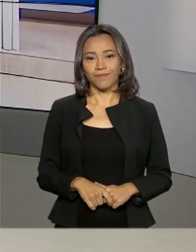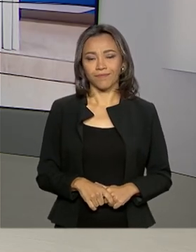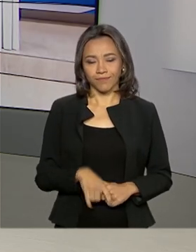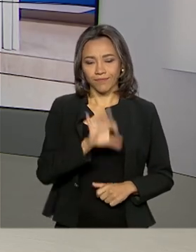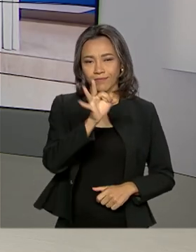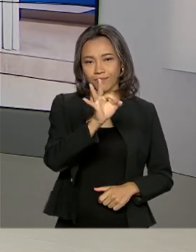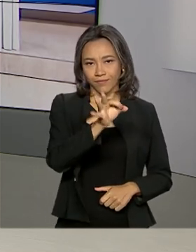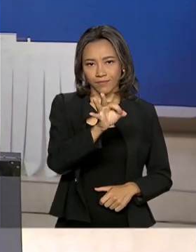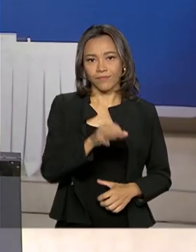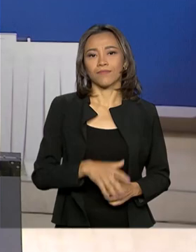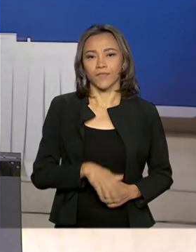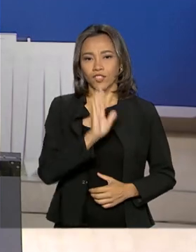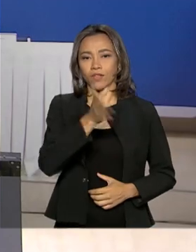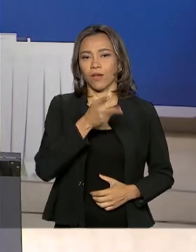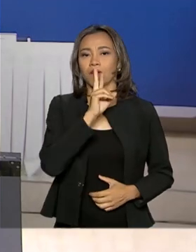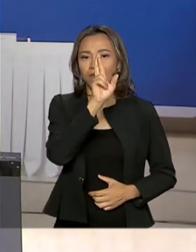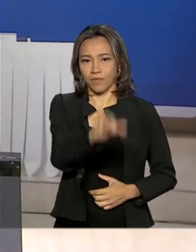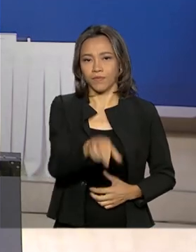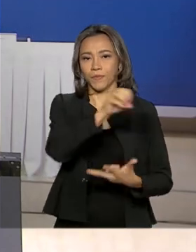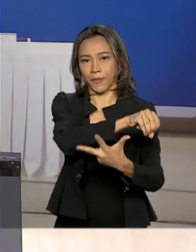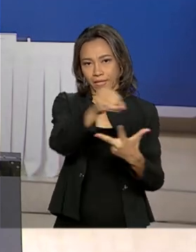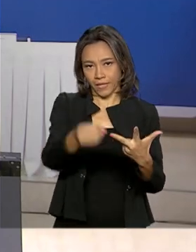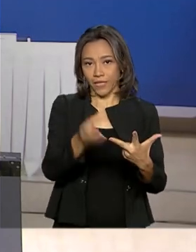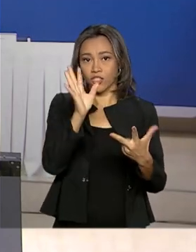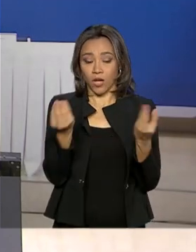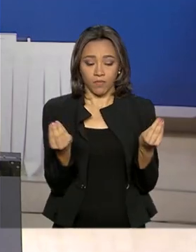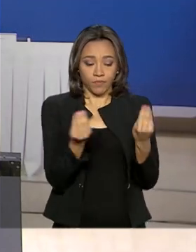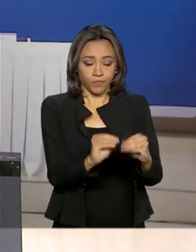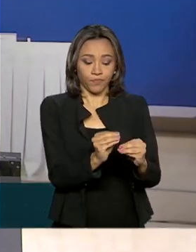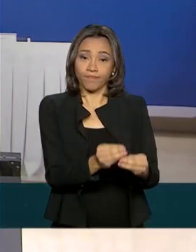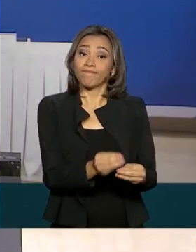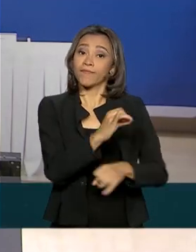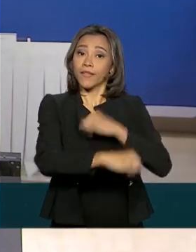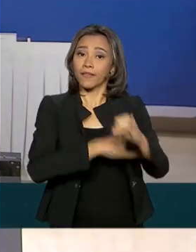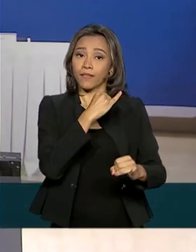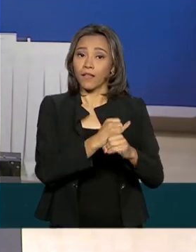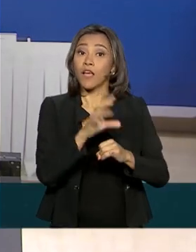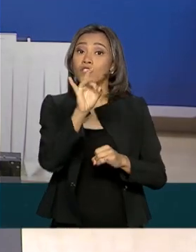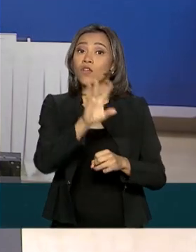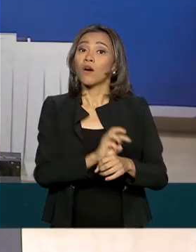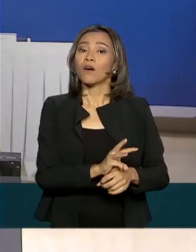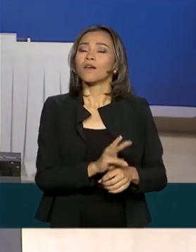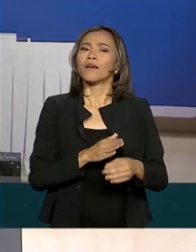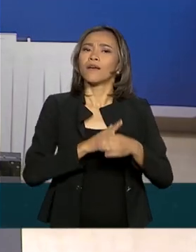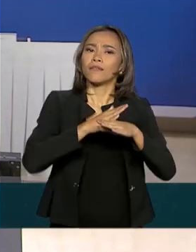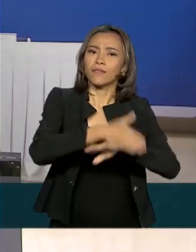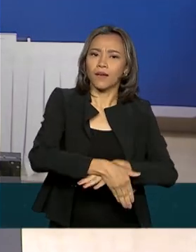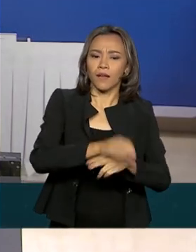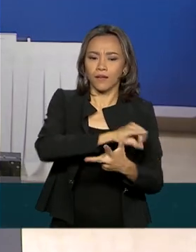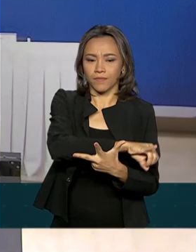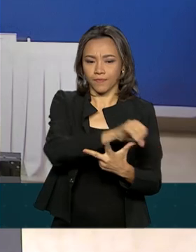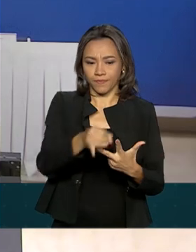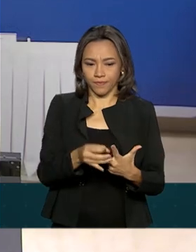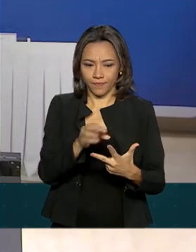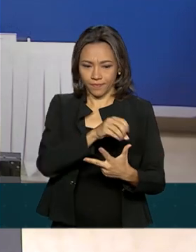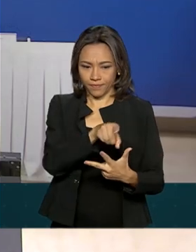Isso mesmo, Renata, já saiu e está disponível na internet. É só acessar a página do Enem, www